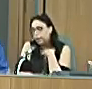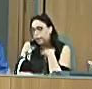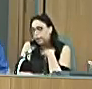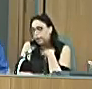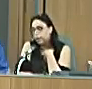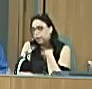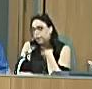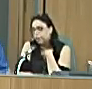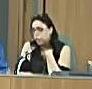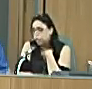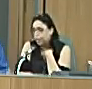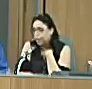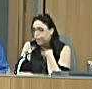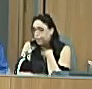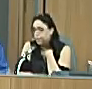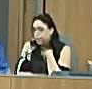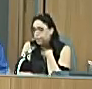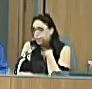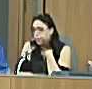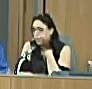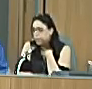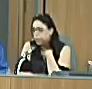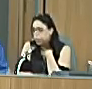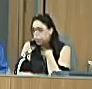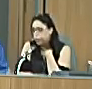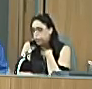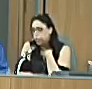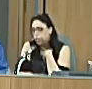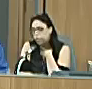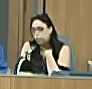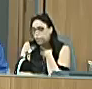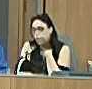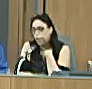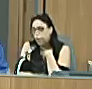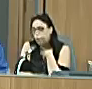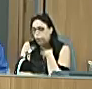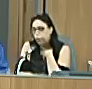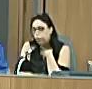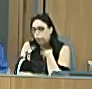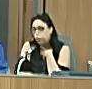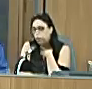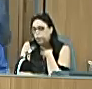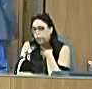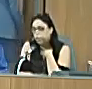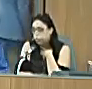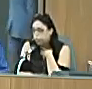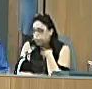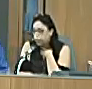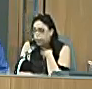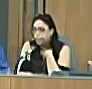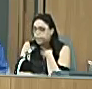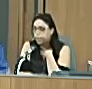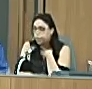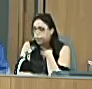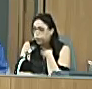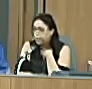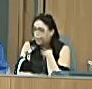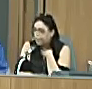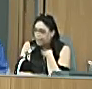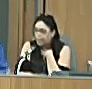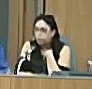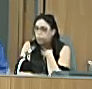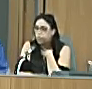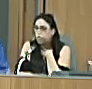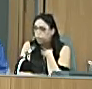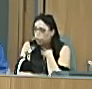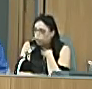é via de regra estão sempre sendo surpreendidos por resoluções por